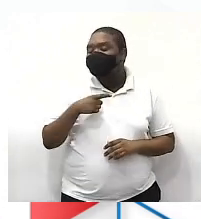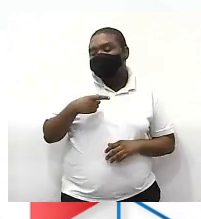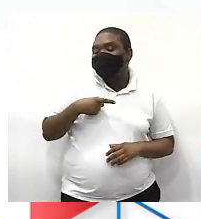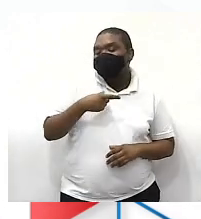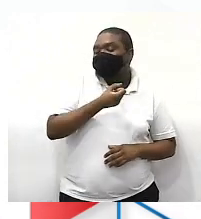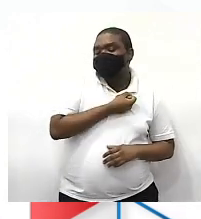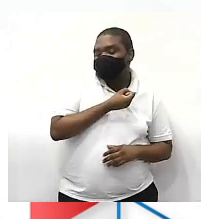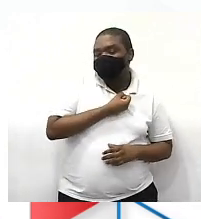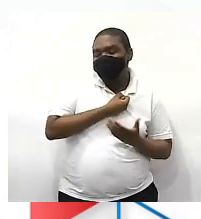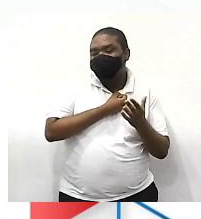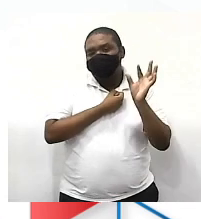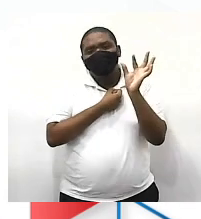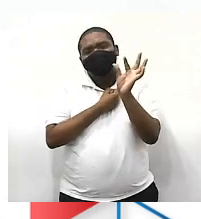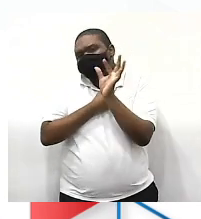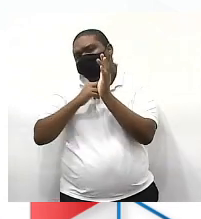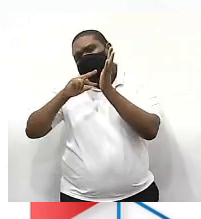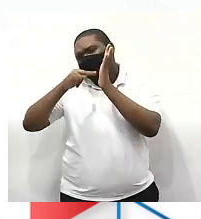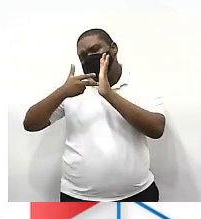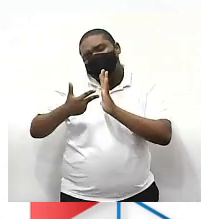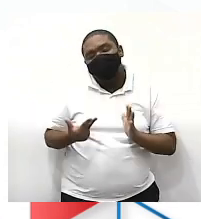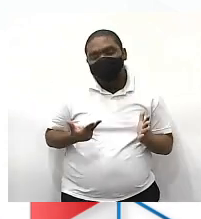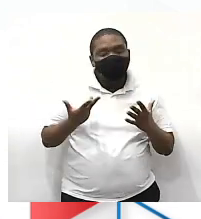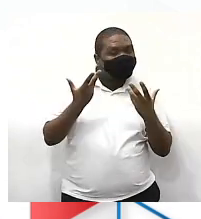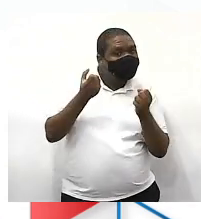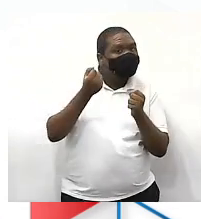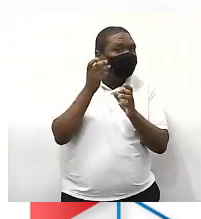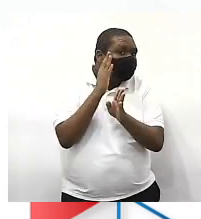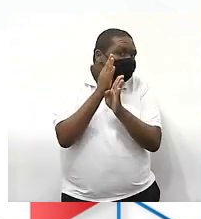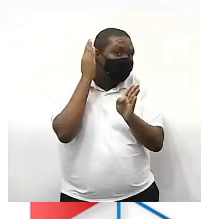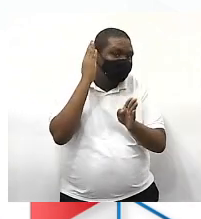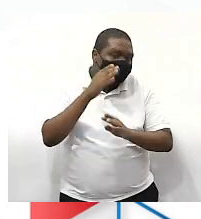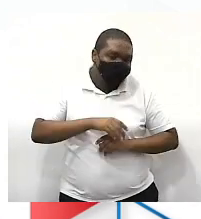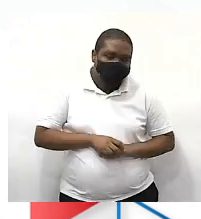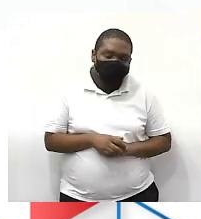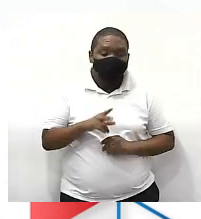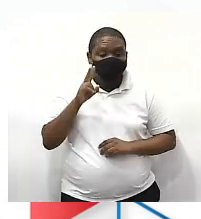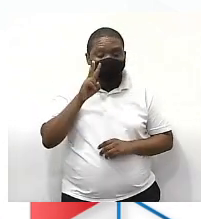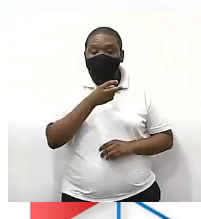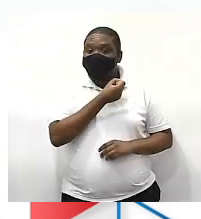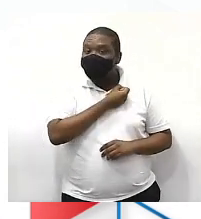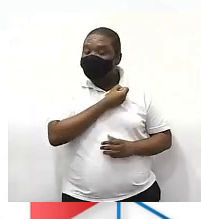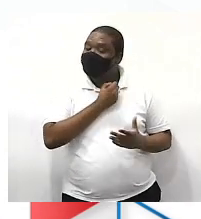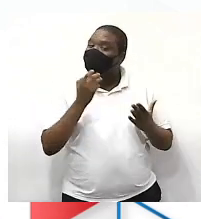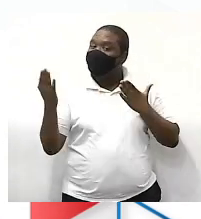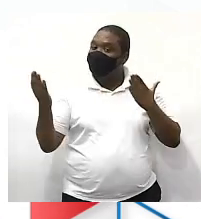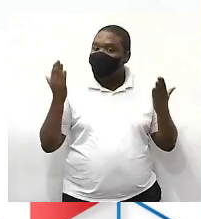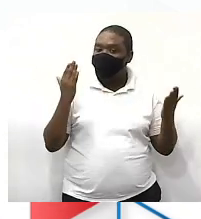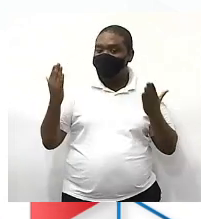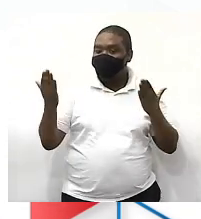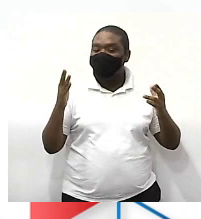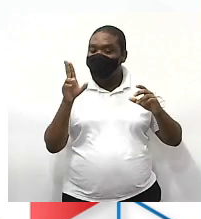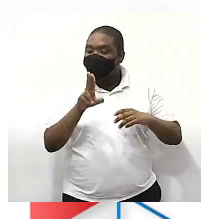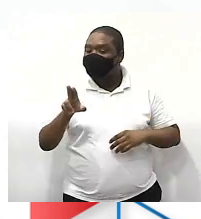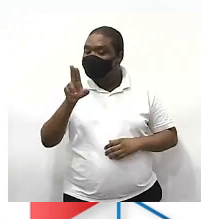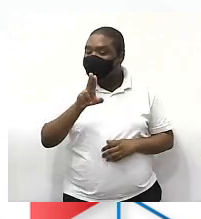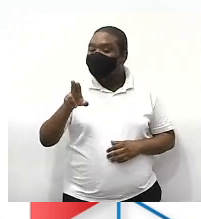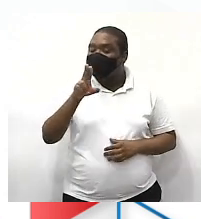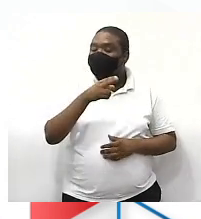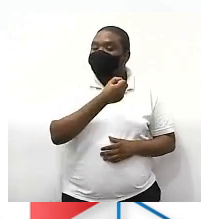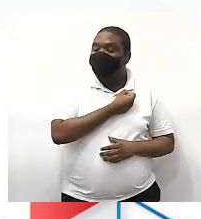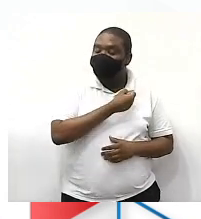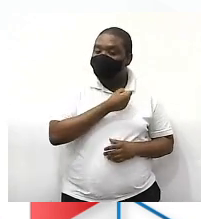aí de cartas de baralhos. Compare esses números usando os símbolos maior.